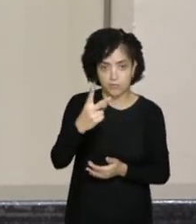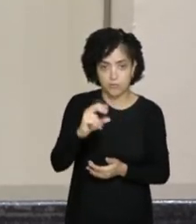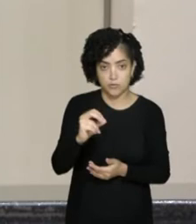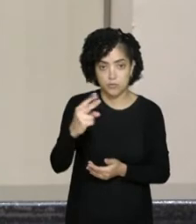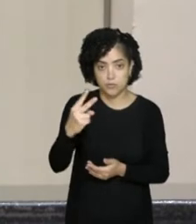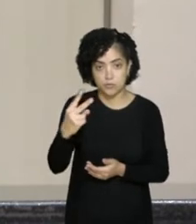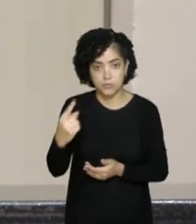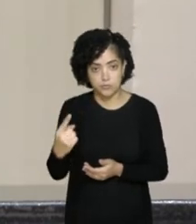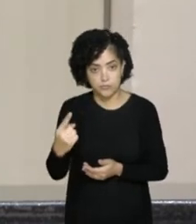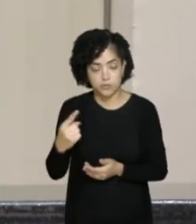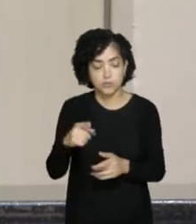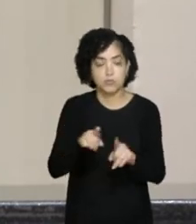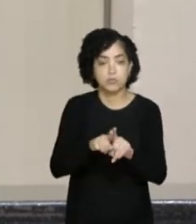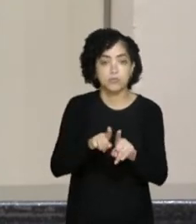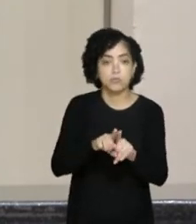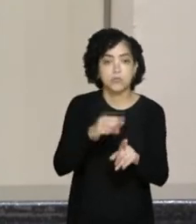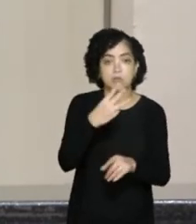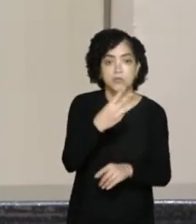69/2021 e